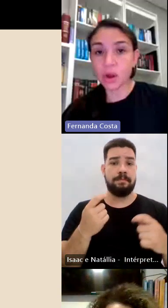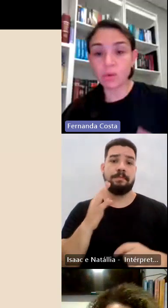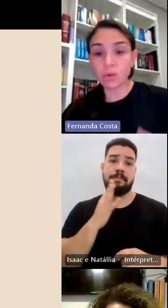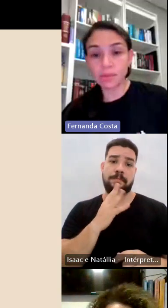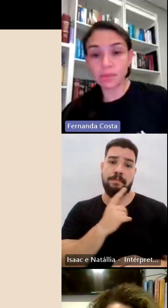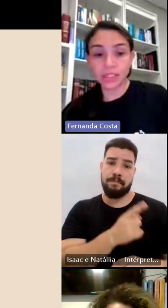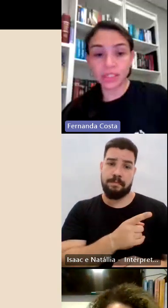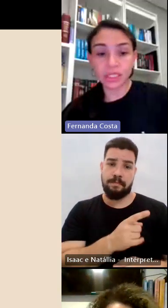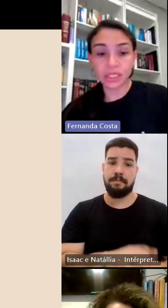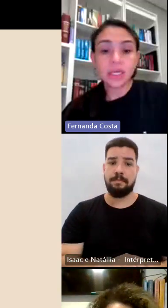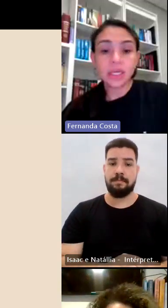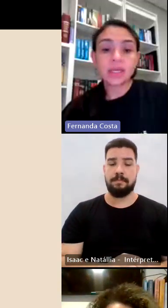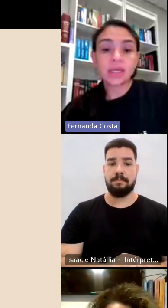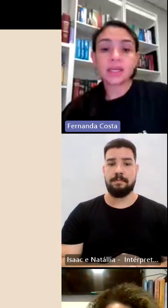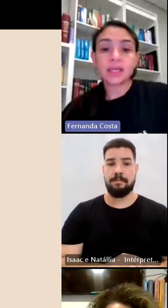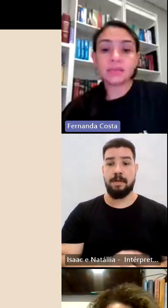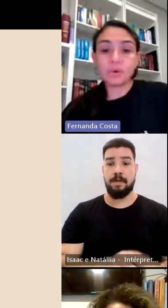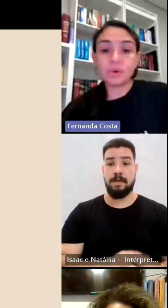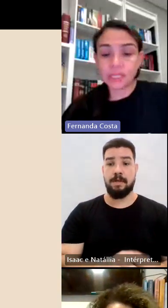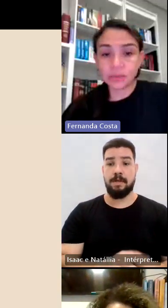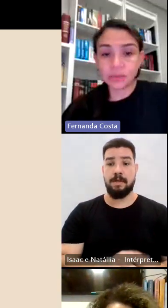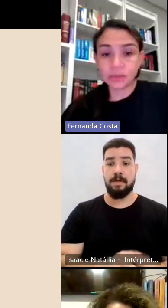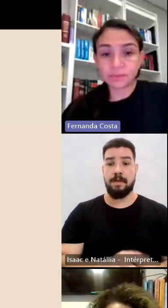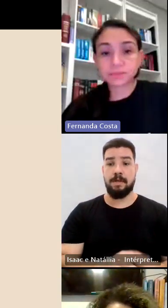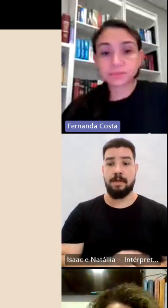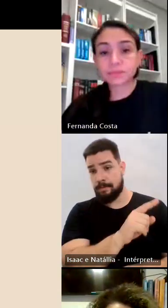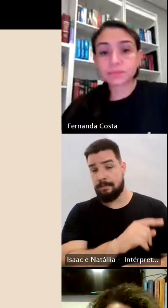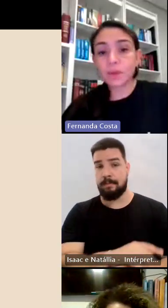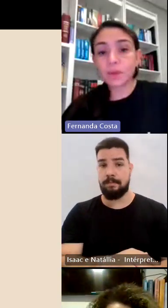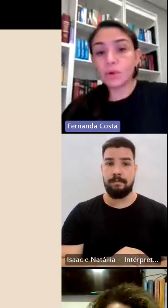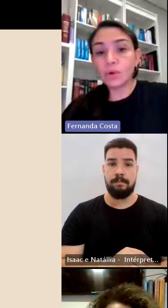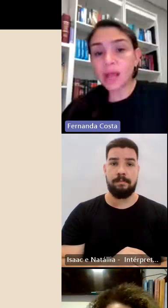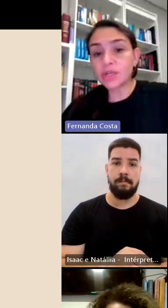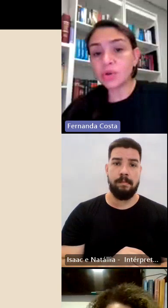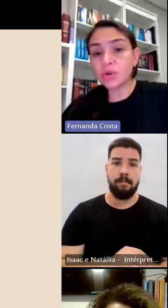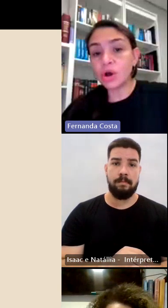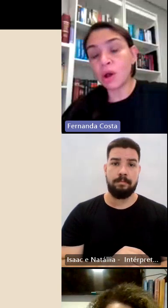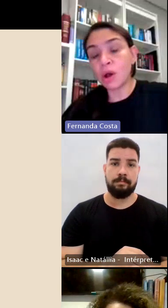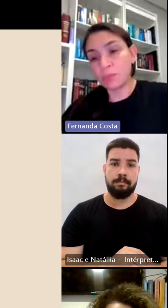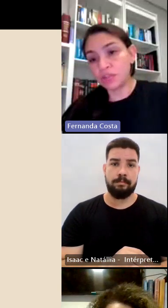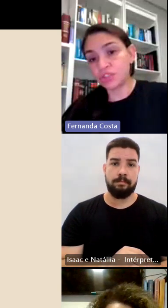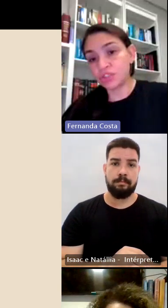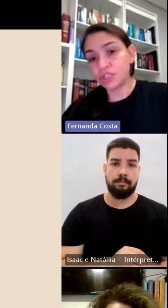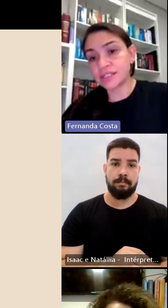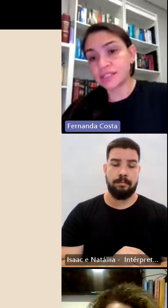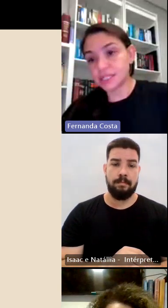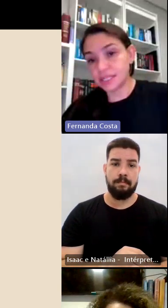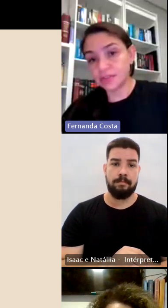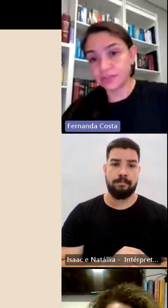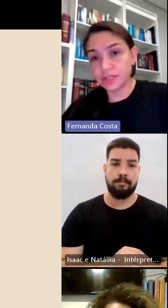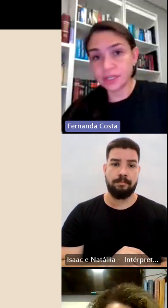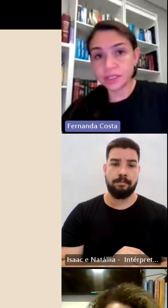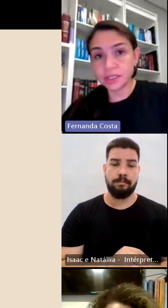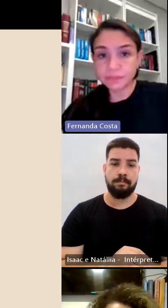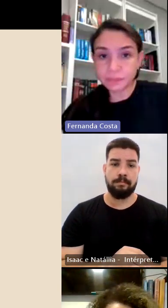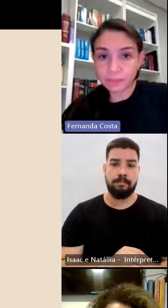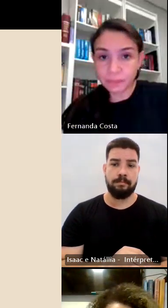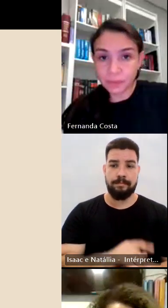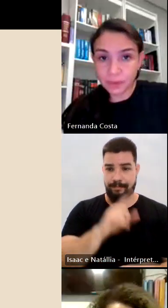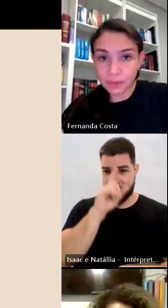eu coloco uma imagem mostrando o local que normalmente essa cera